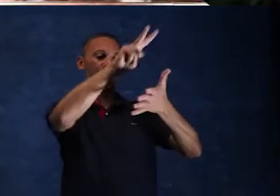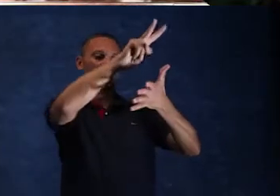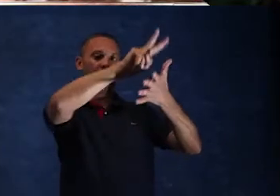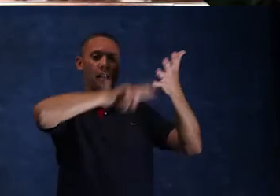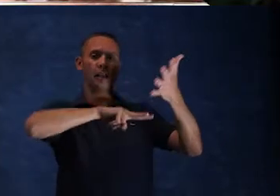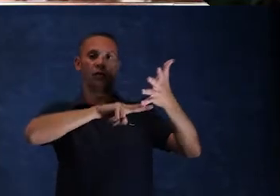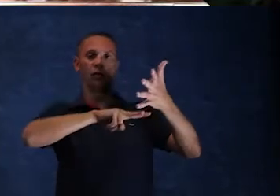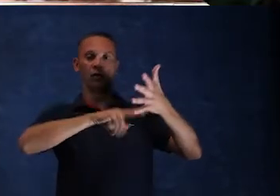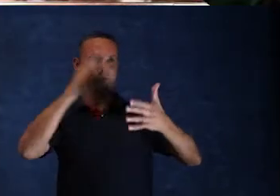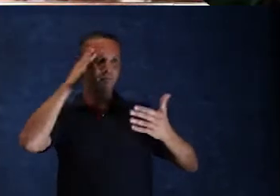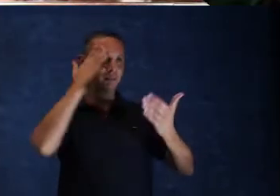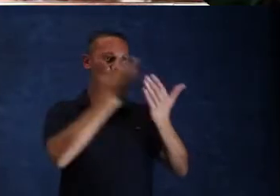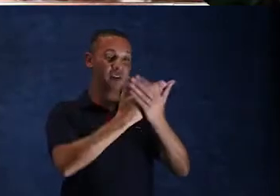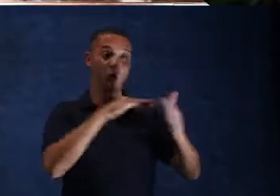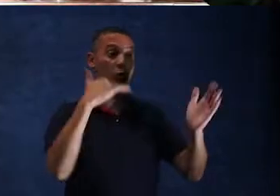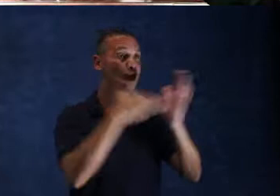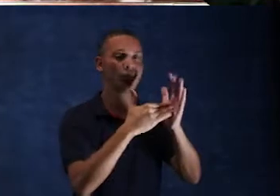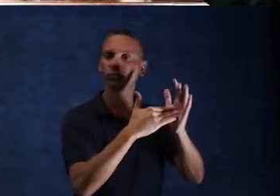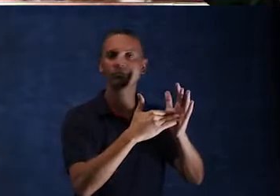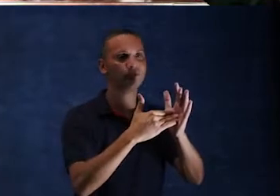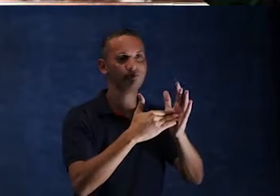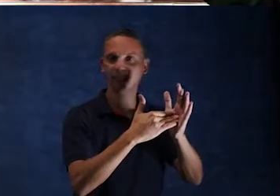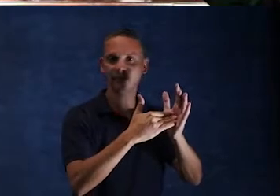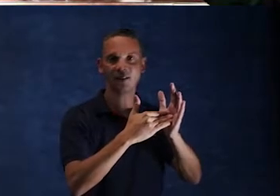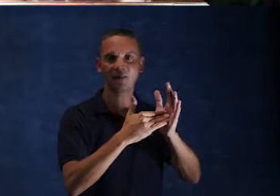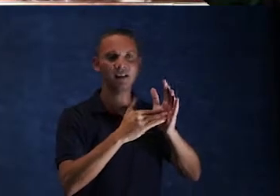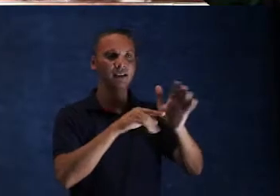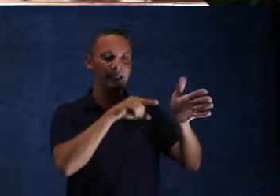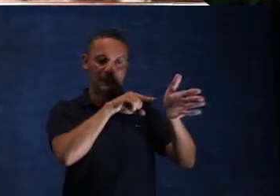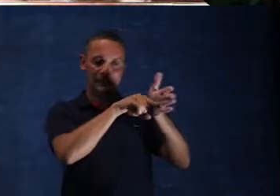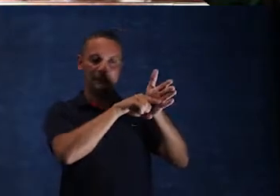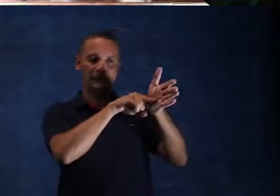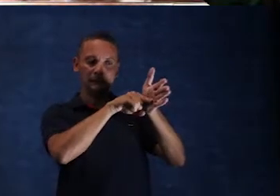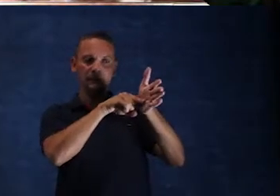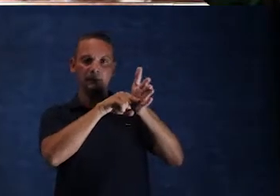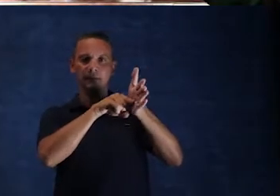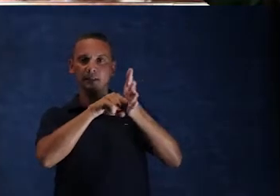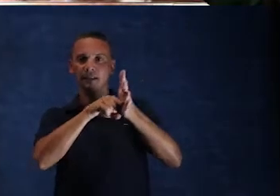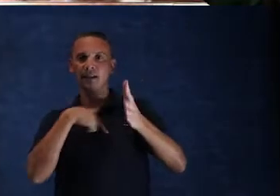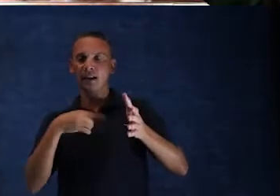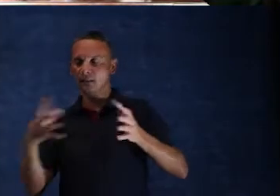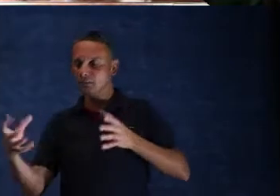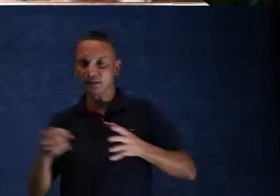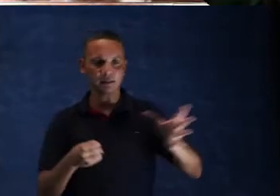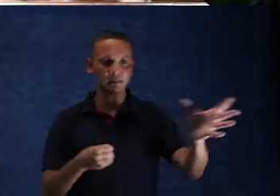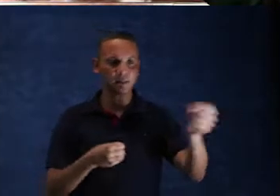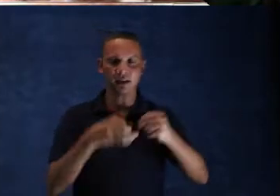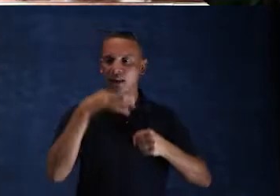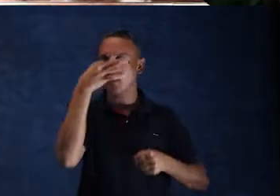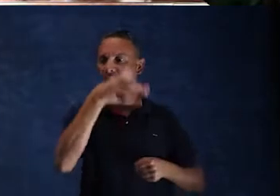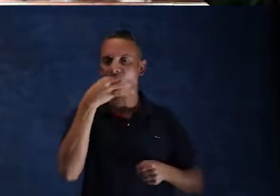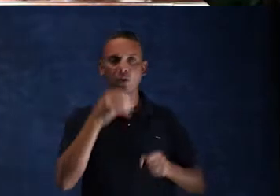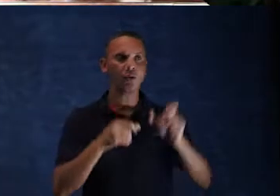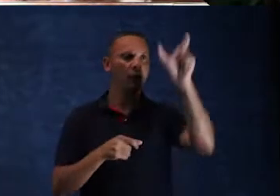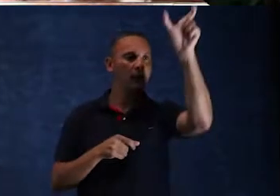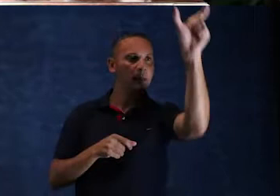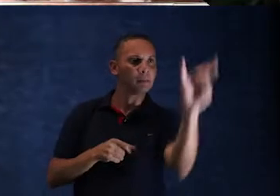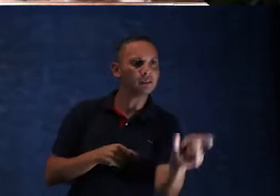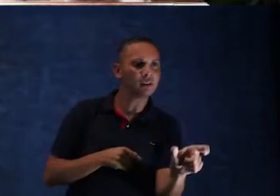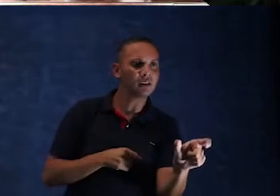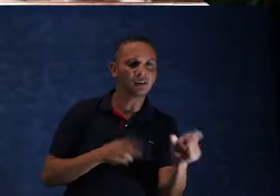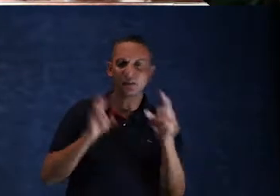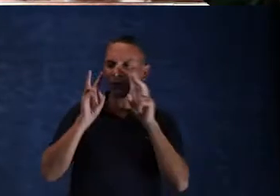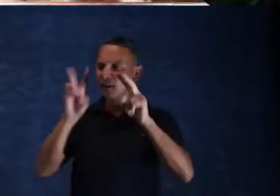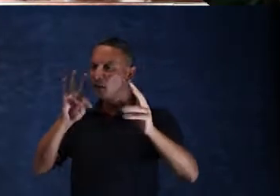que acredita em tudo, que é ingênuo e colhe com o narrador ou com o personagem e ali não consegue